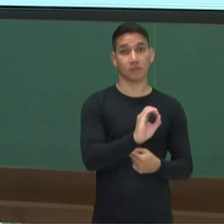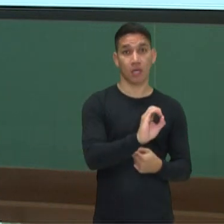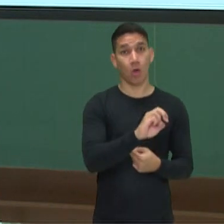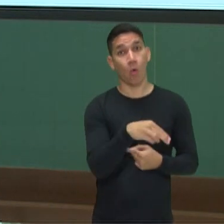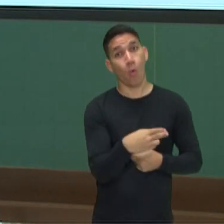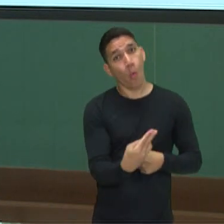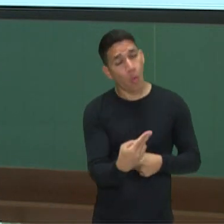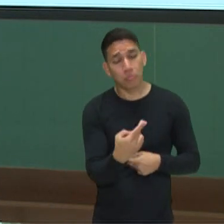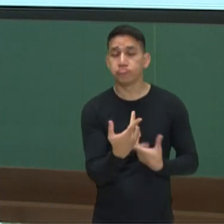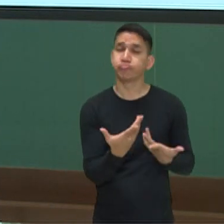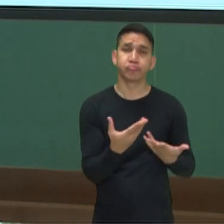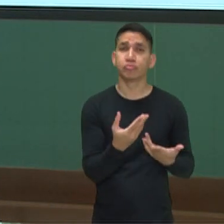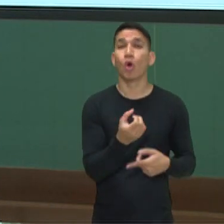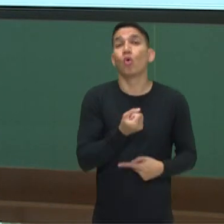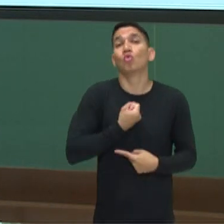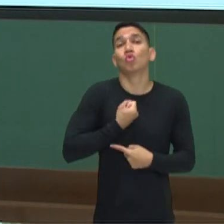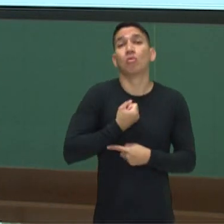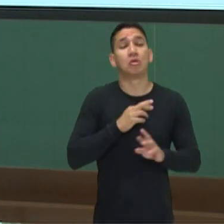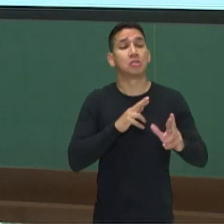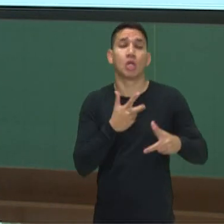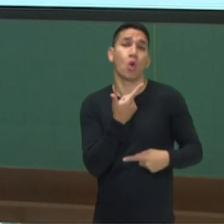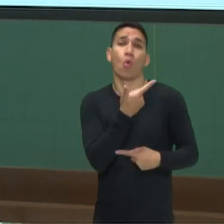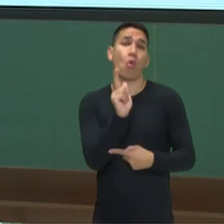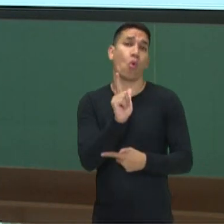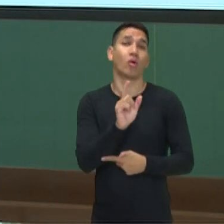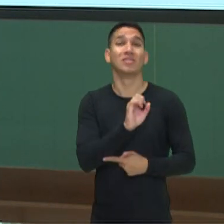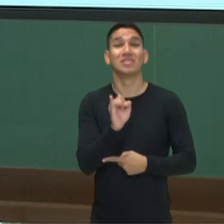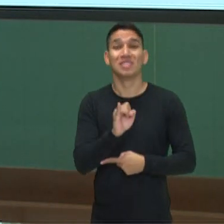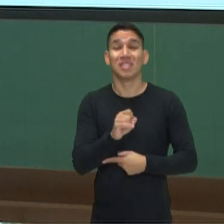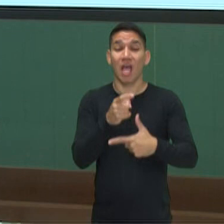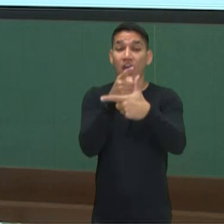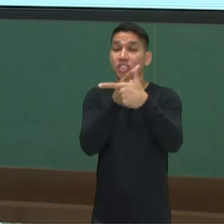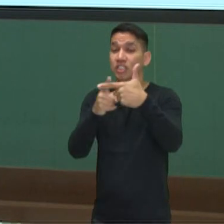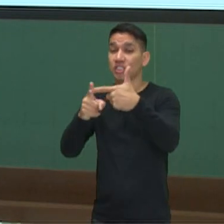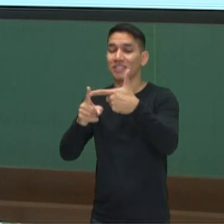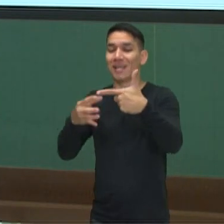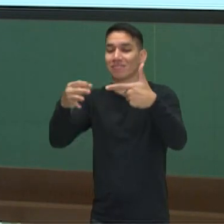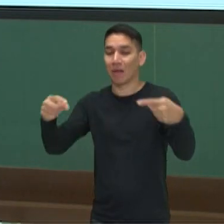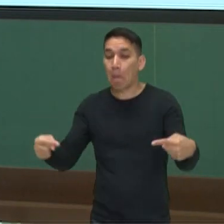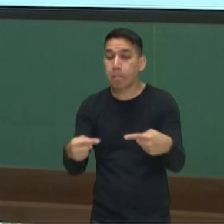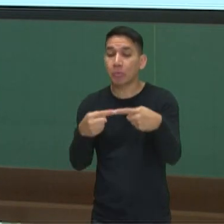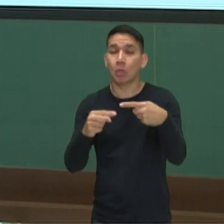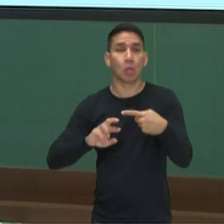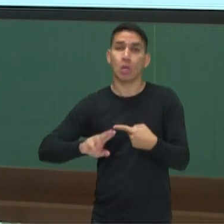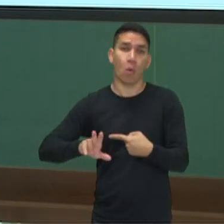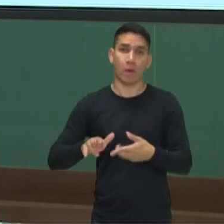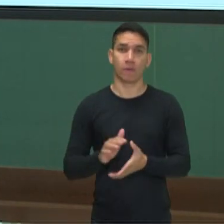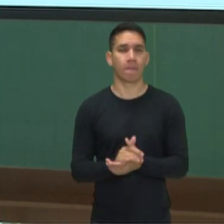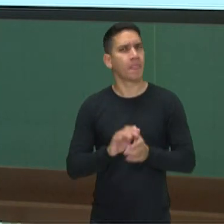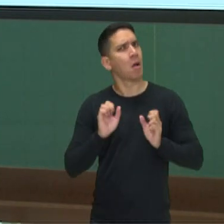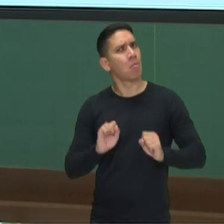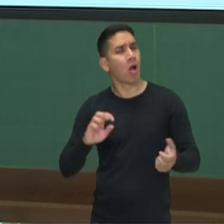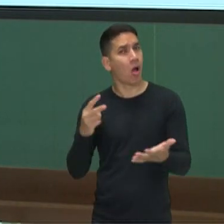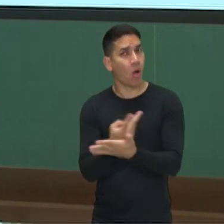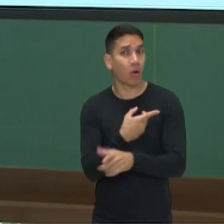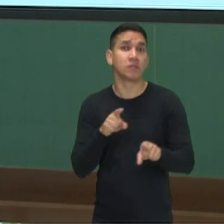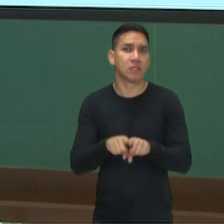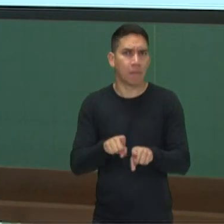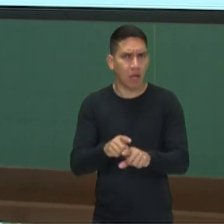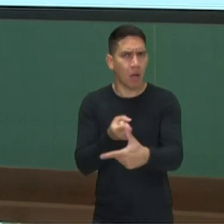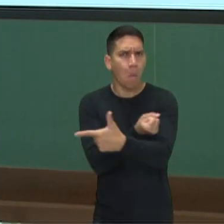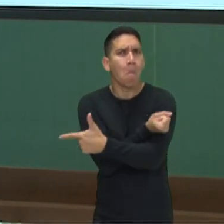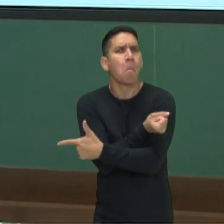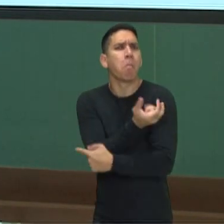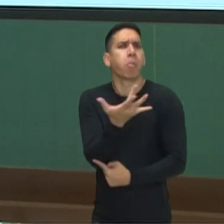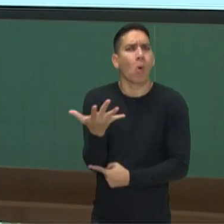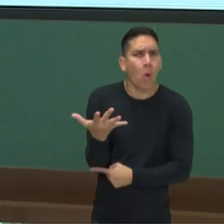pode ser um número diferente de zero quando a divisão não é exata. Isso será que pode acontecer também com os polinômios? Será